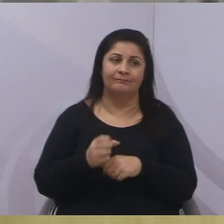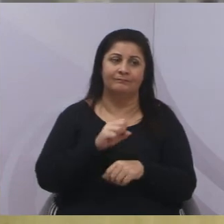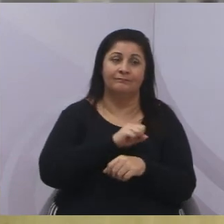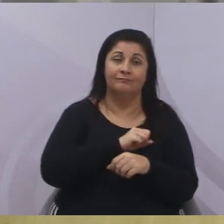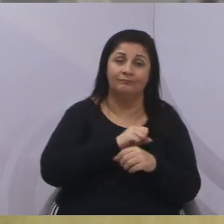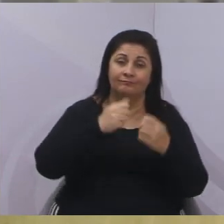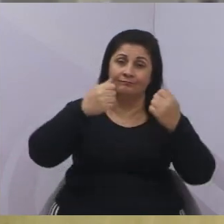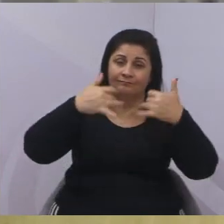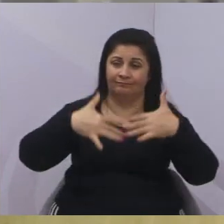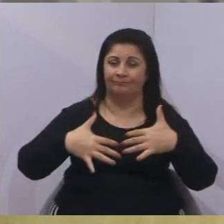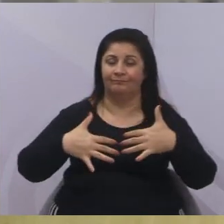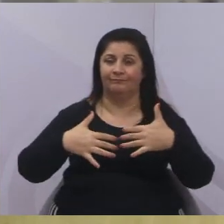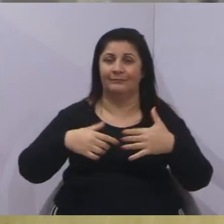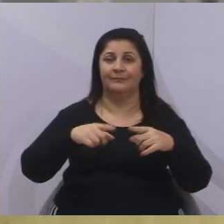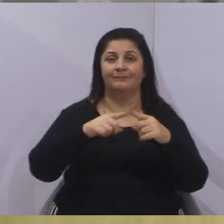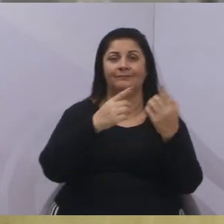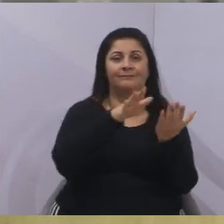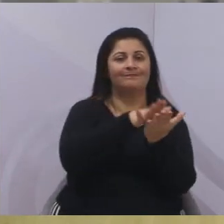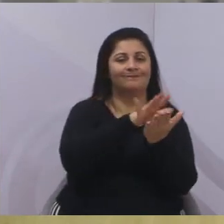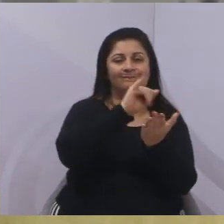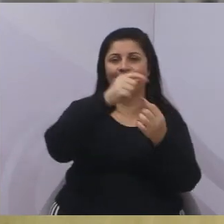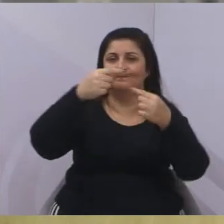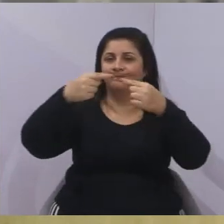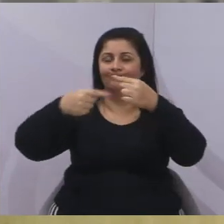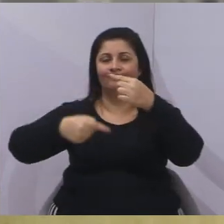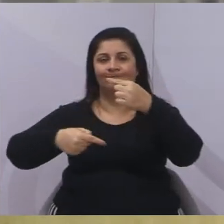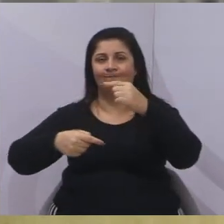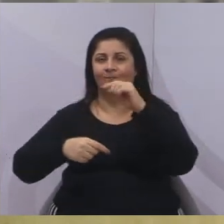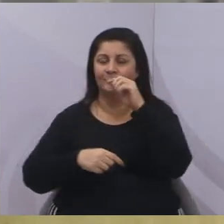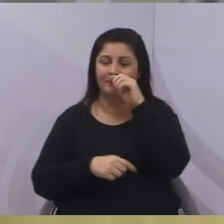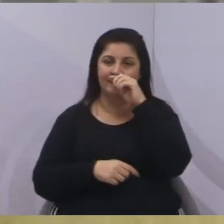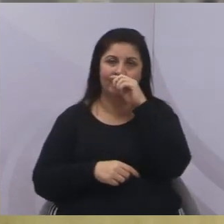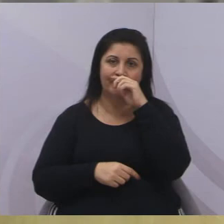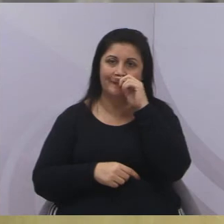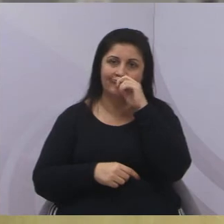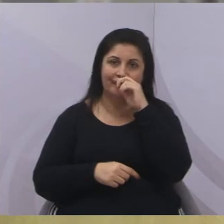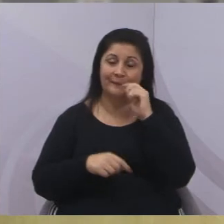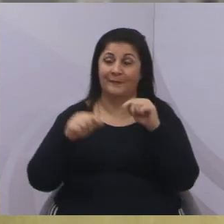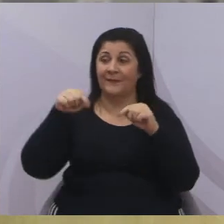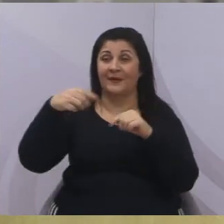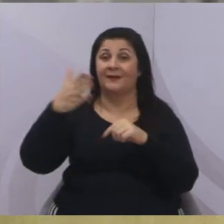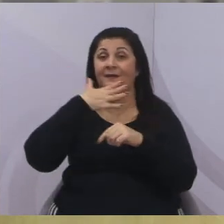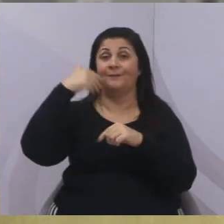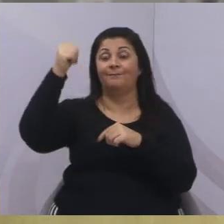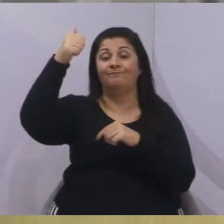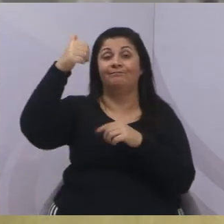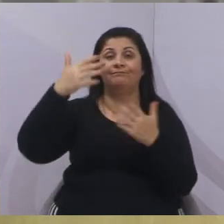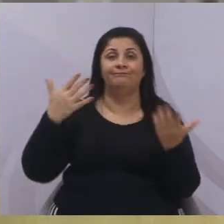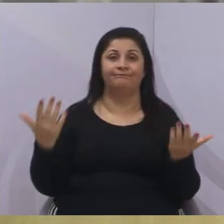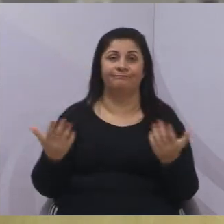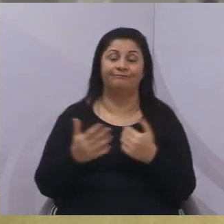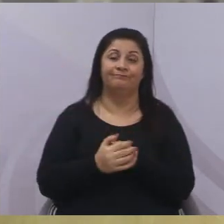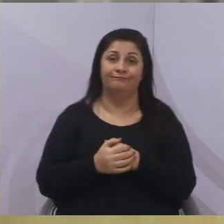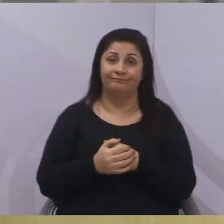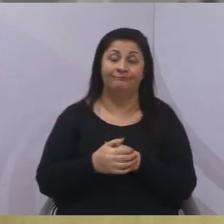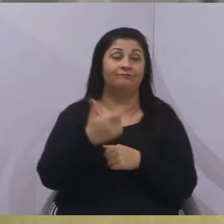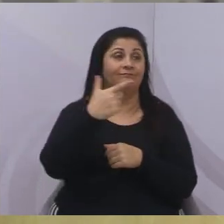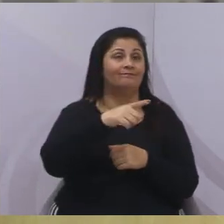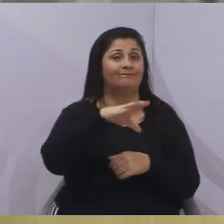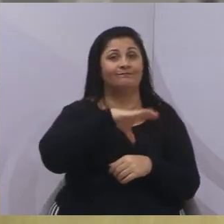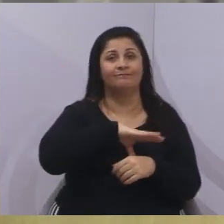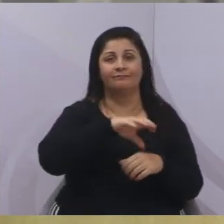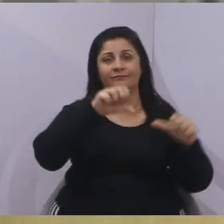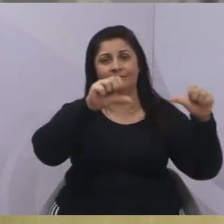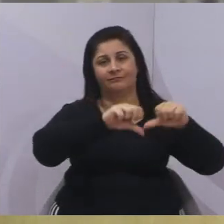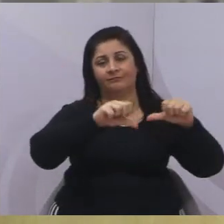o perfil de Jacareí é um perfil de vulnerabilidade 1, é a melhor que tem, é a melhor condição, né?